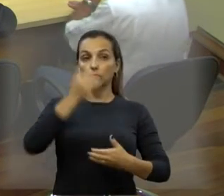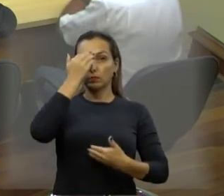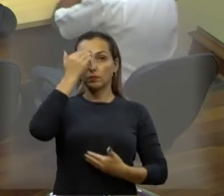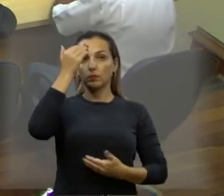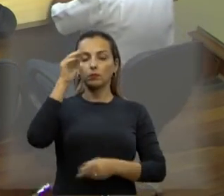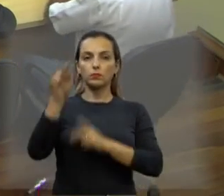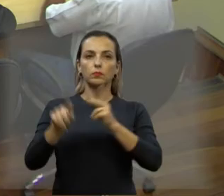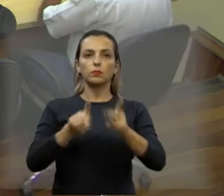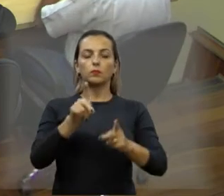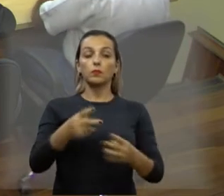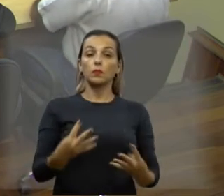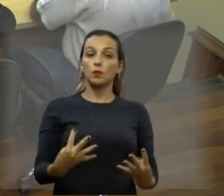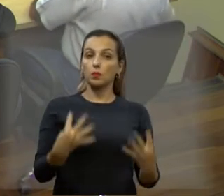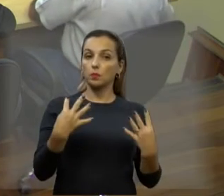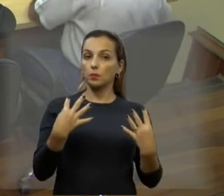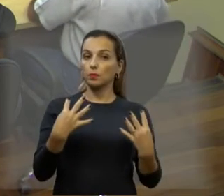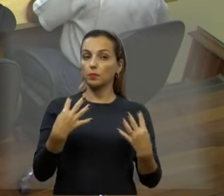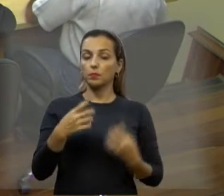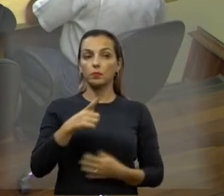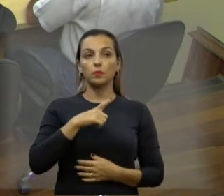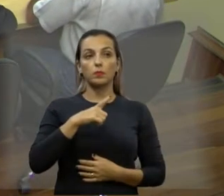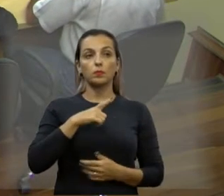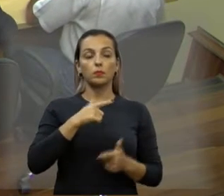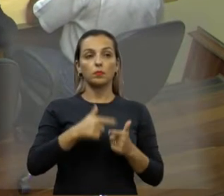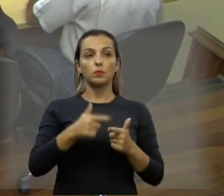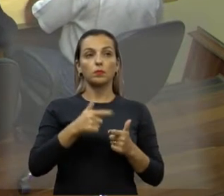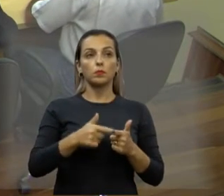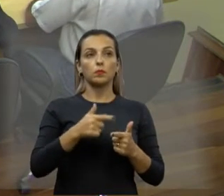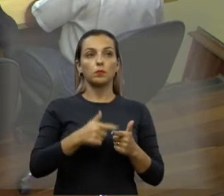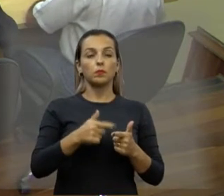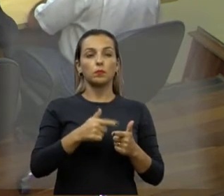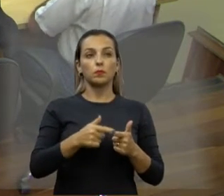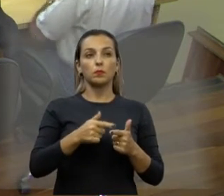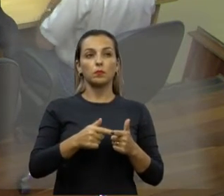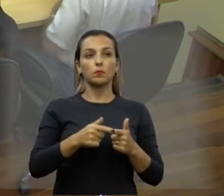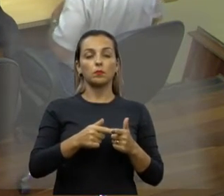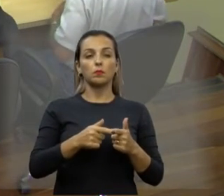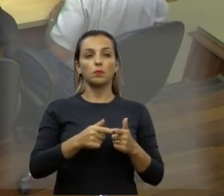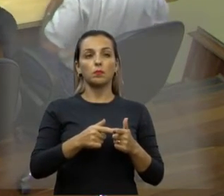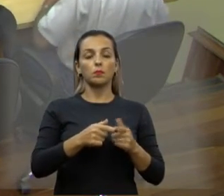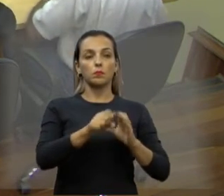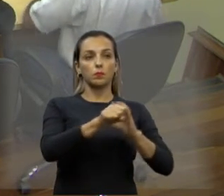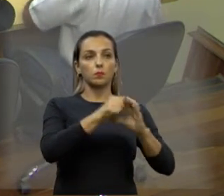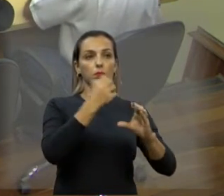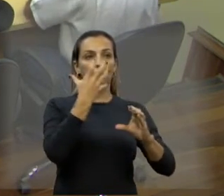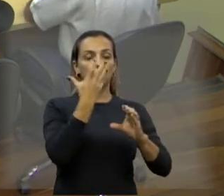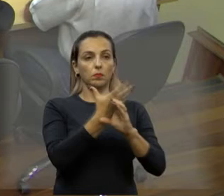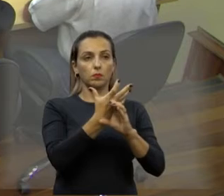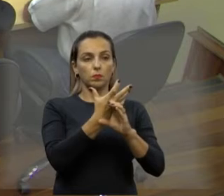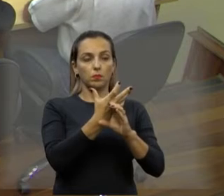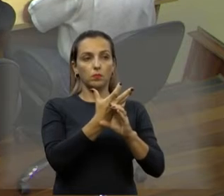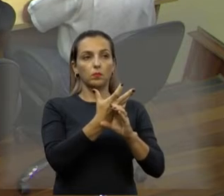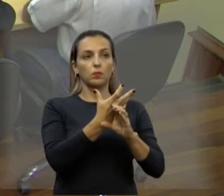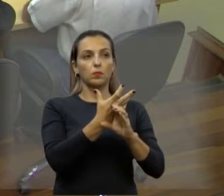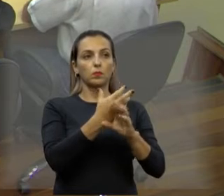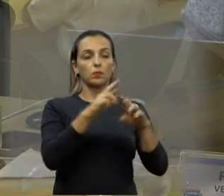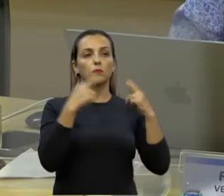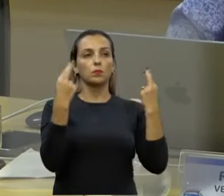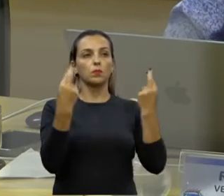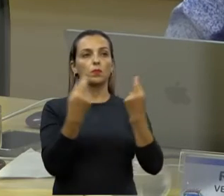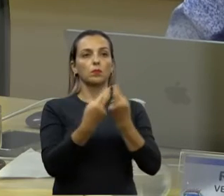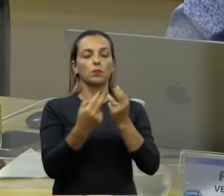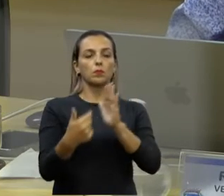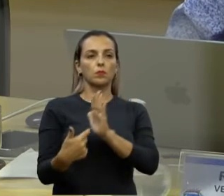a população que acompanha teve problemas técnicos na no YouTube que transmite a sessão da